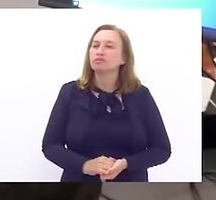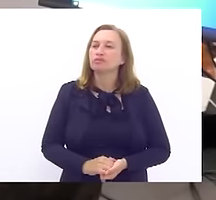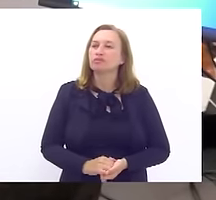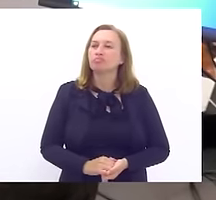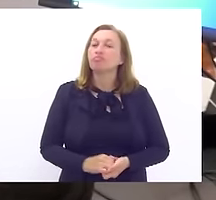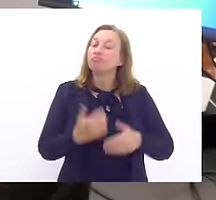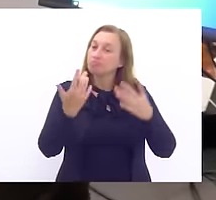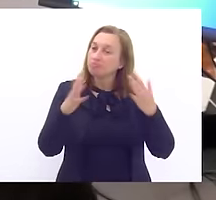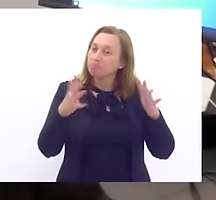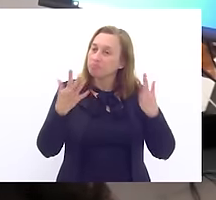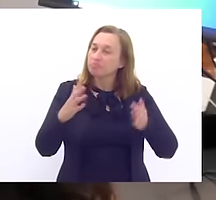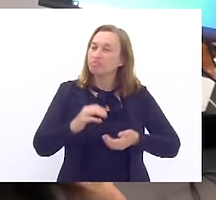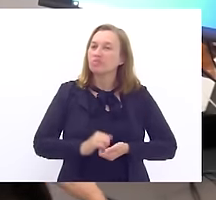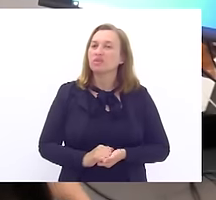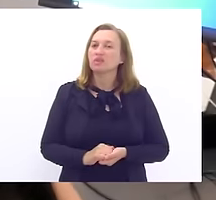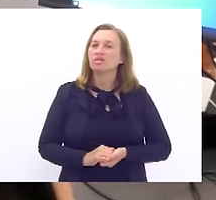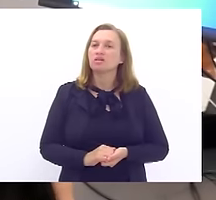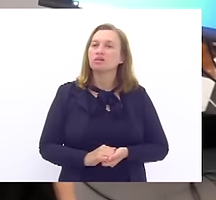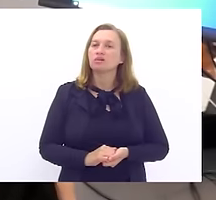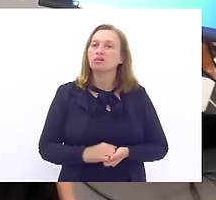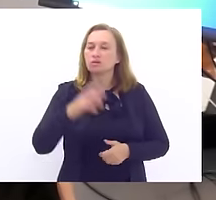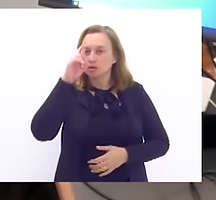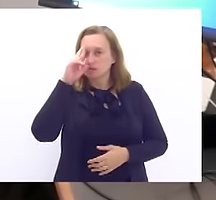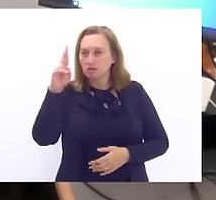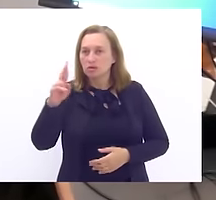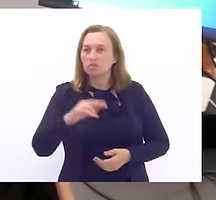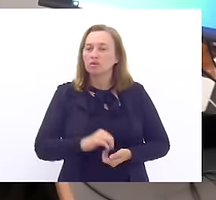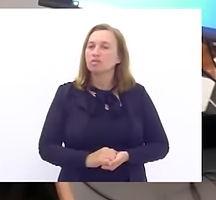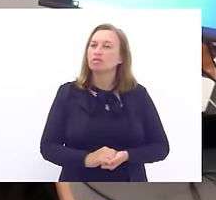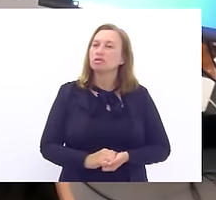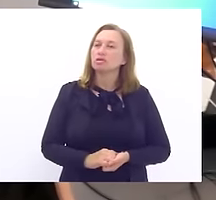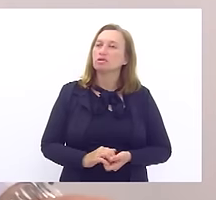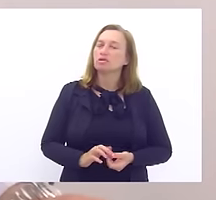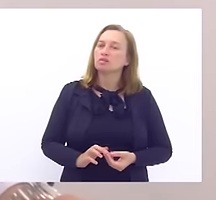parabenizar ao Senhor pela